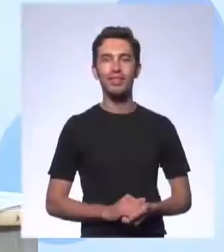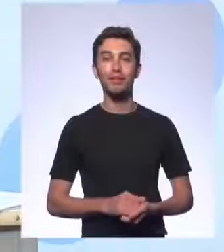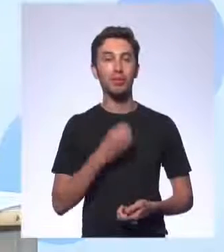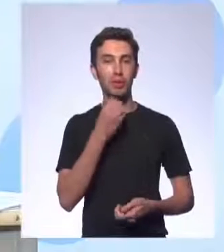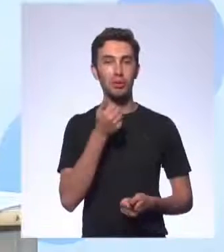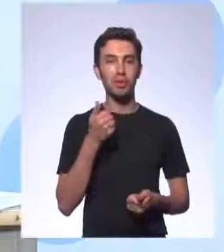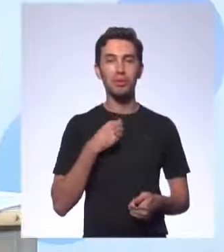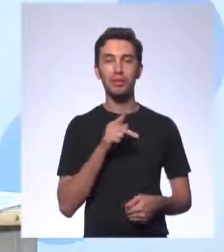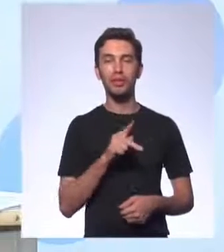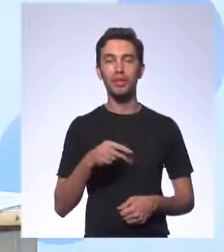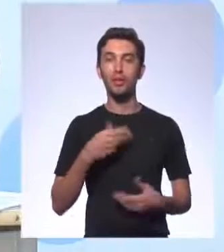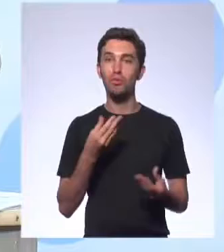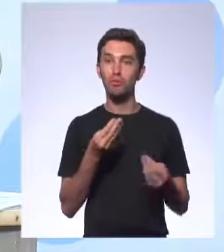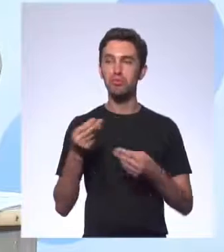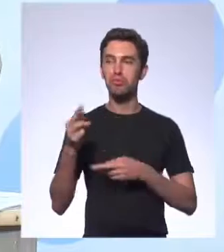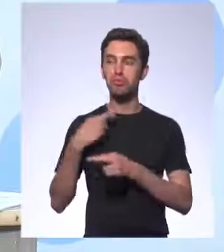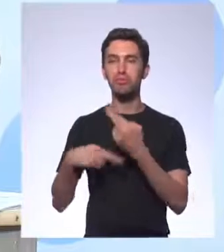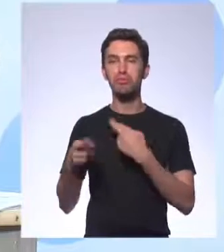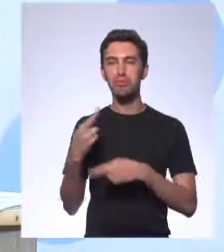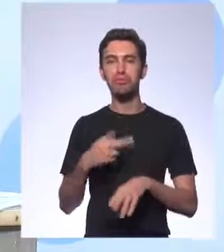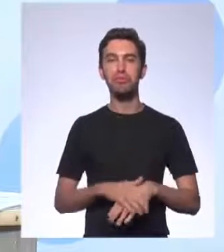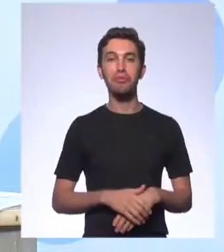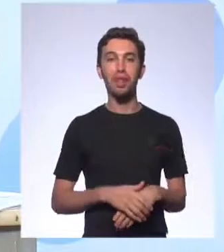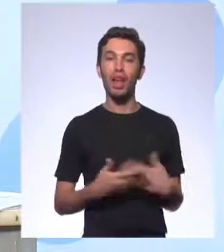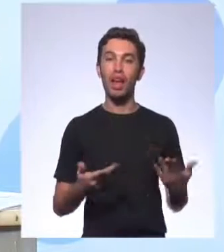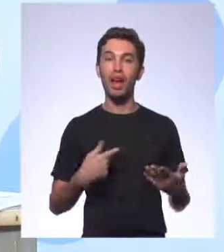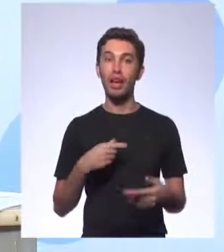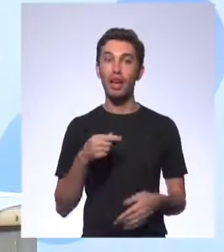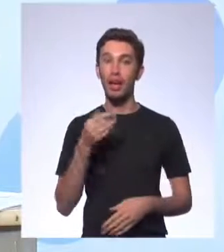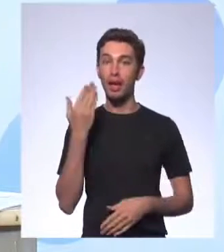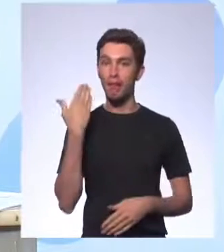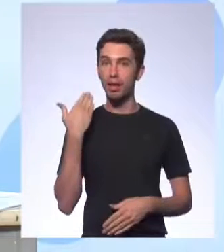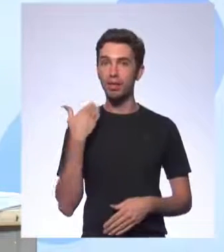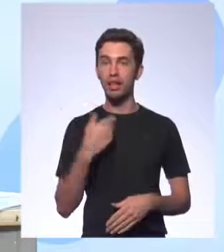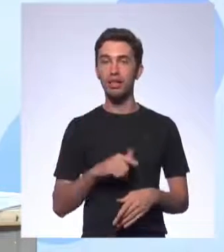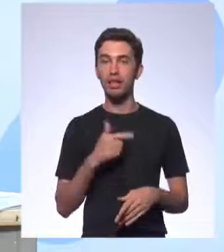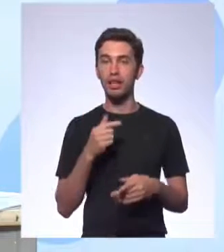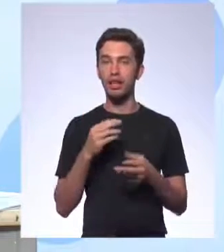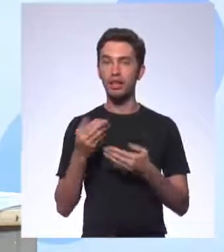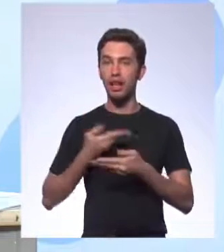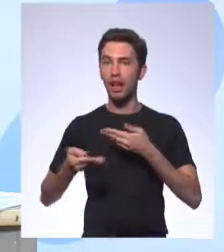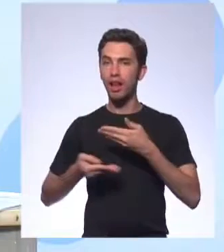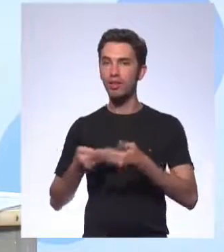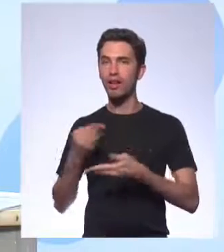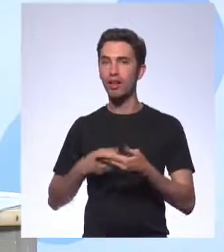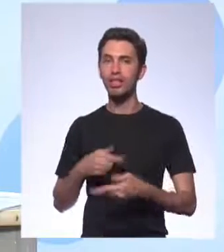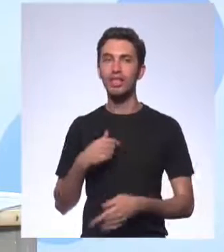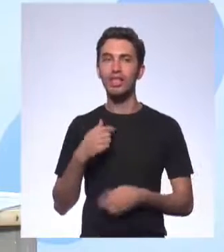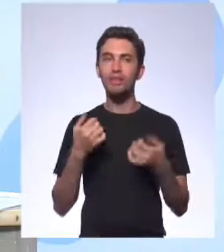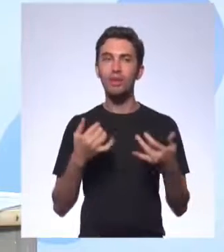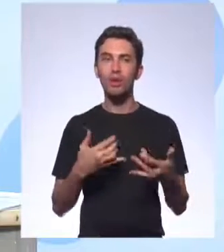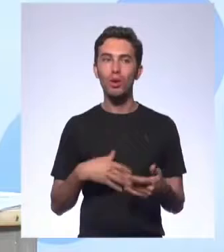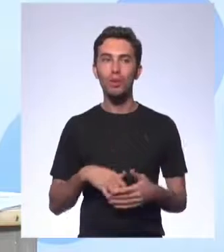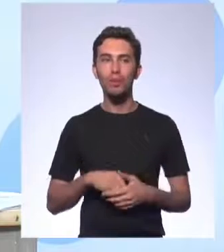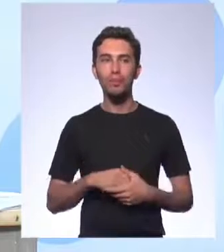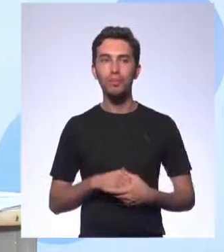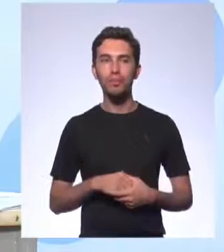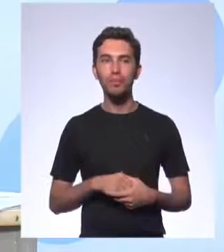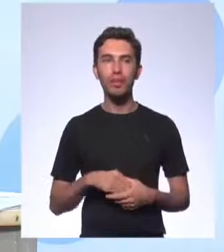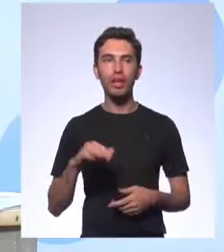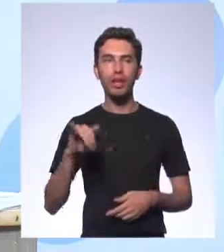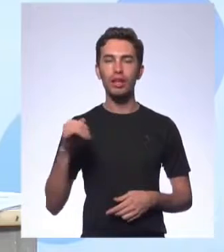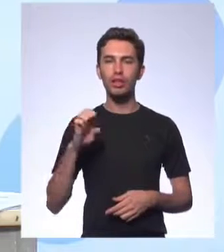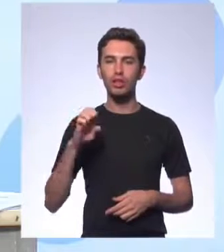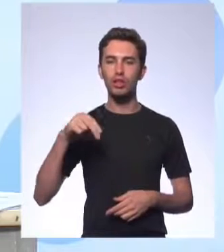Muito bem, professor. Muitas interações, ainda em relação à interação passada, né, acho que é de Fartura, a cidade. A